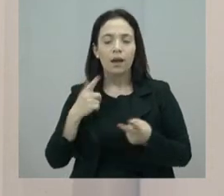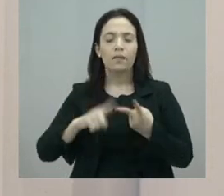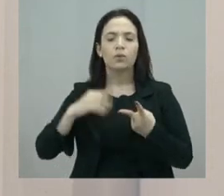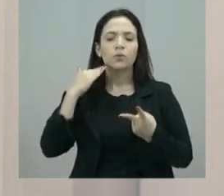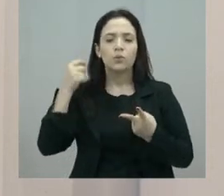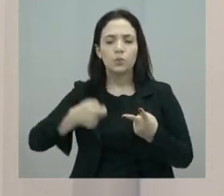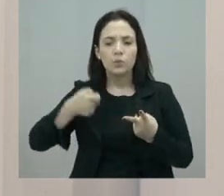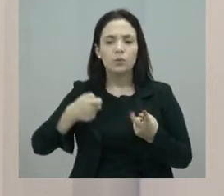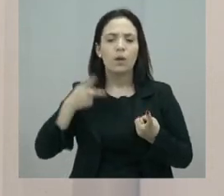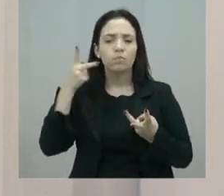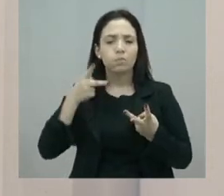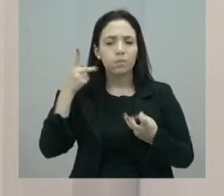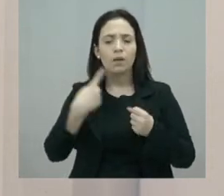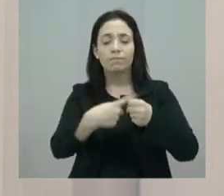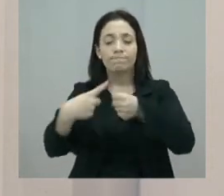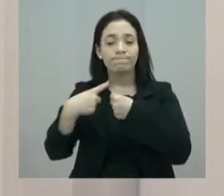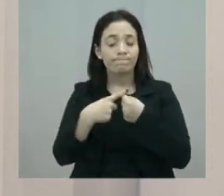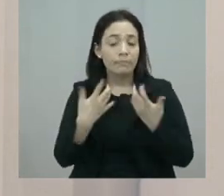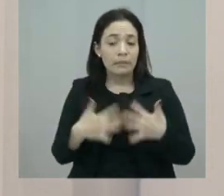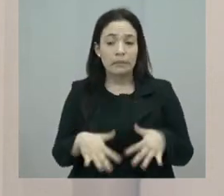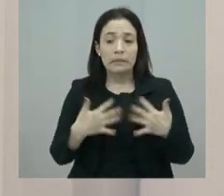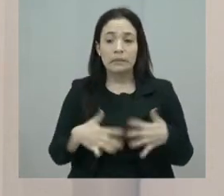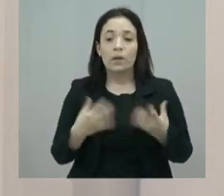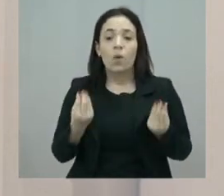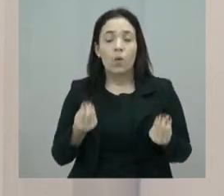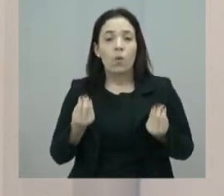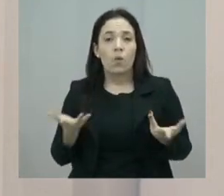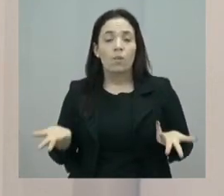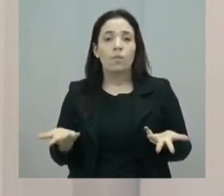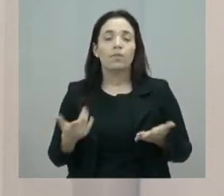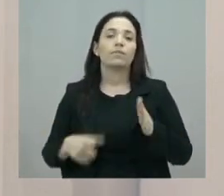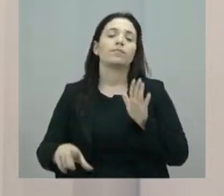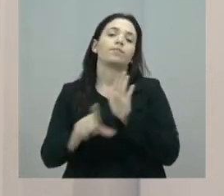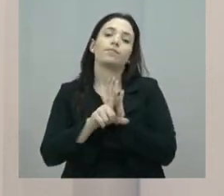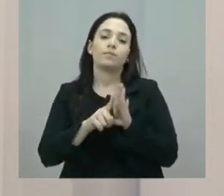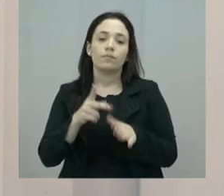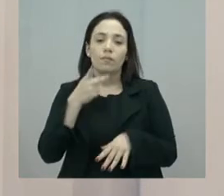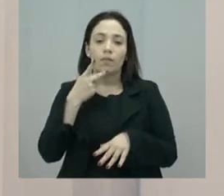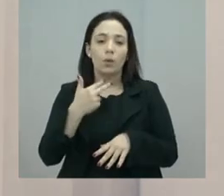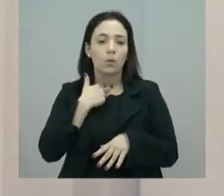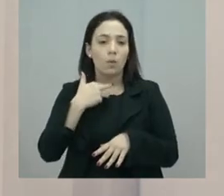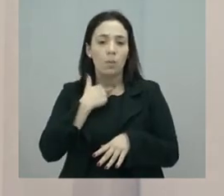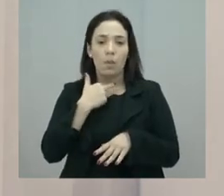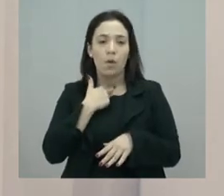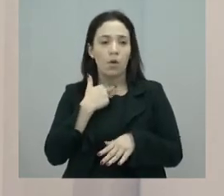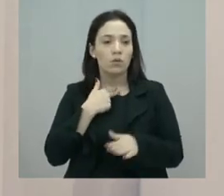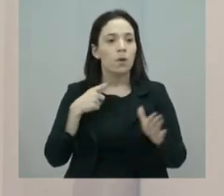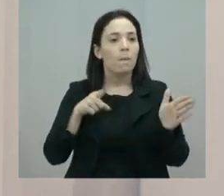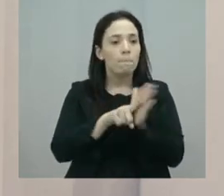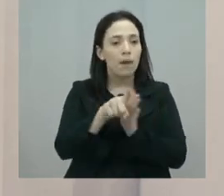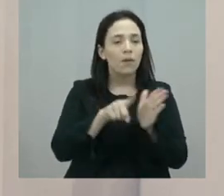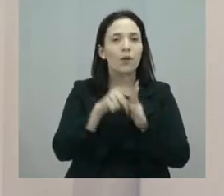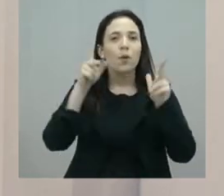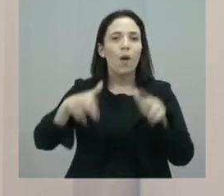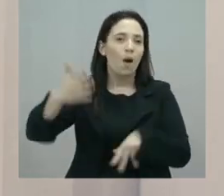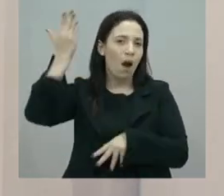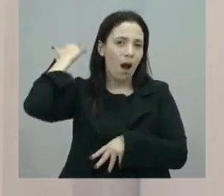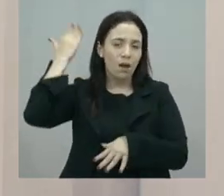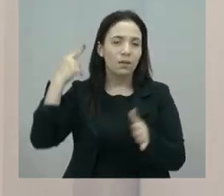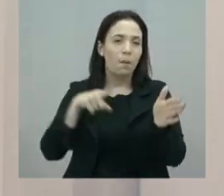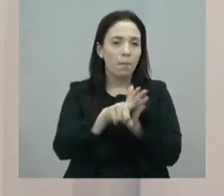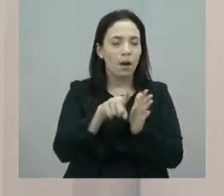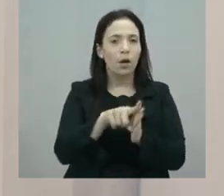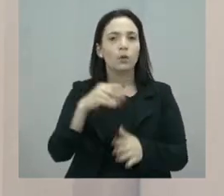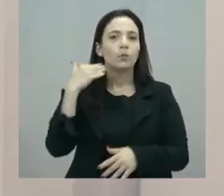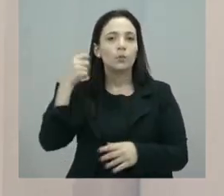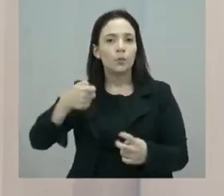interior e promotores do interior estão nesse dilema. A lei diz que a criança não pode mais ser ouvida da forma antiga, sentando ela na frente do juiz,